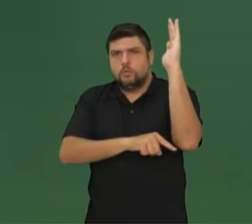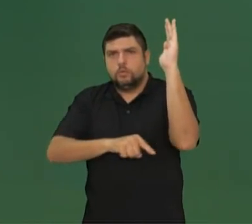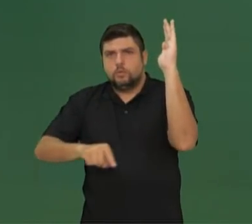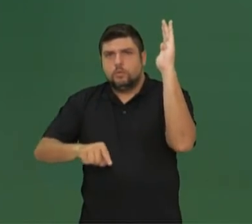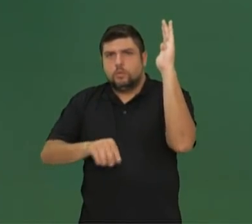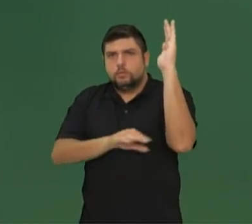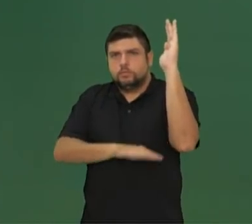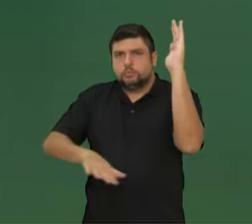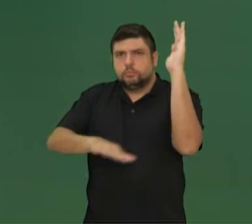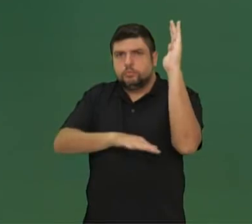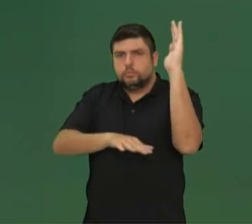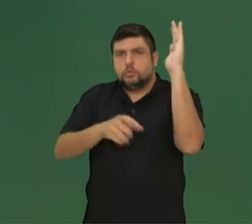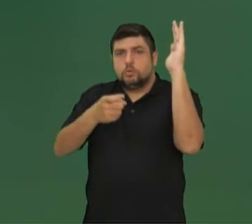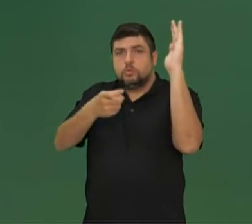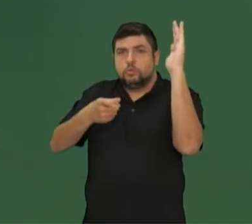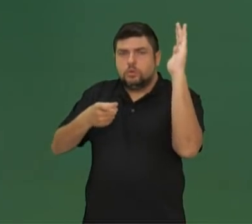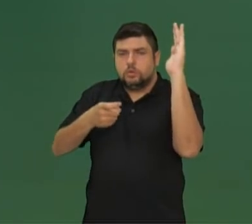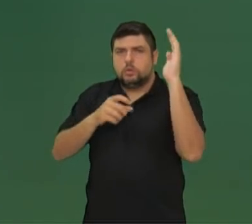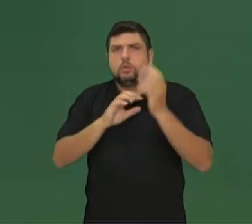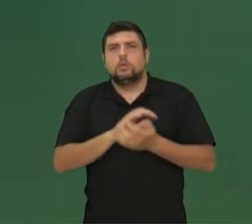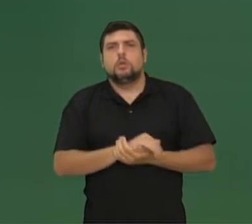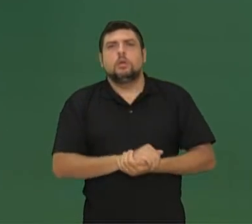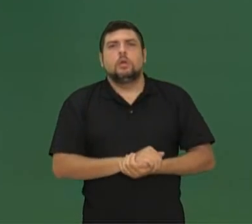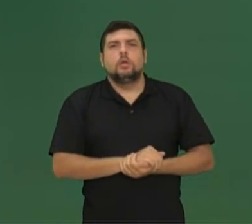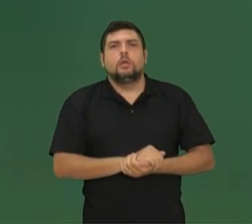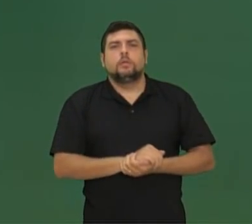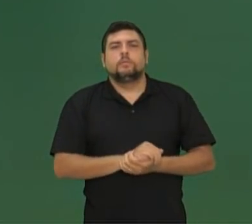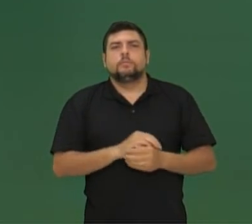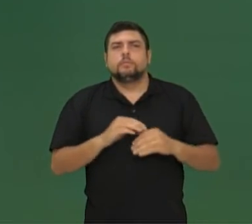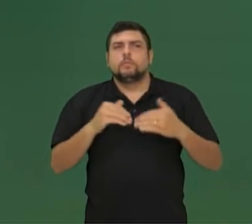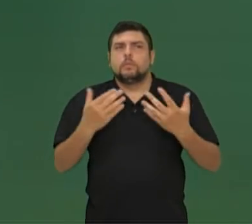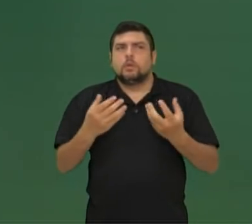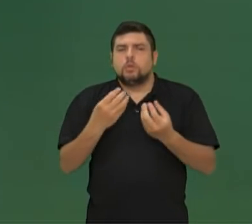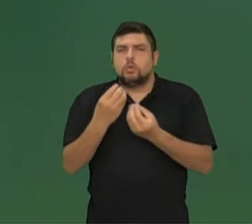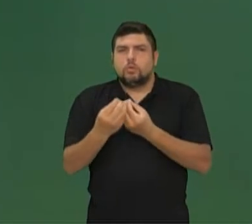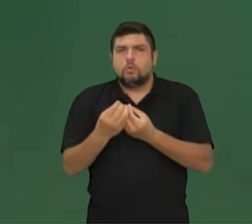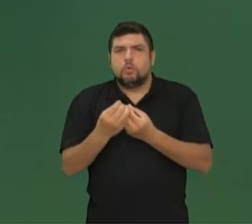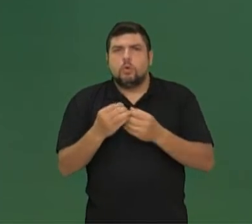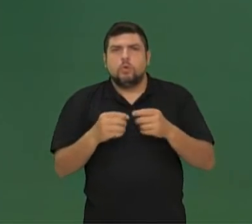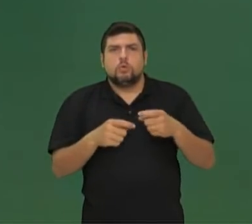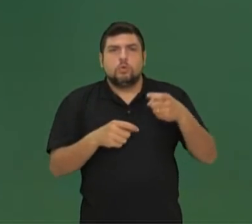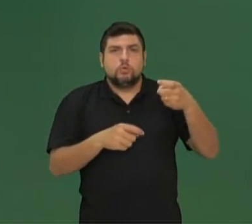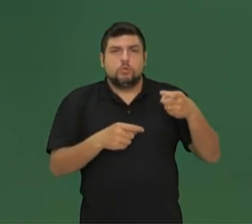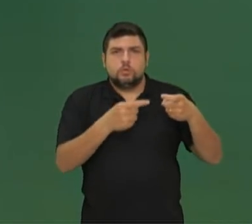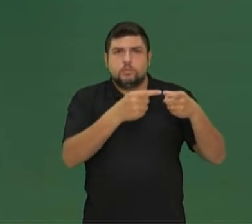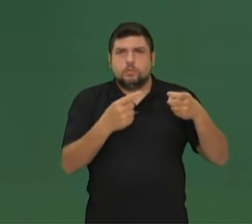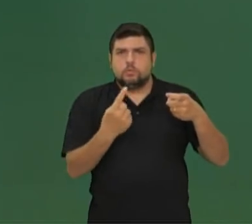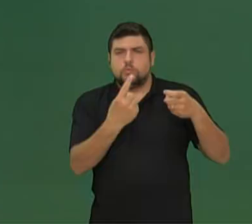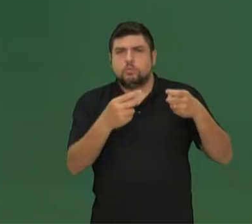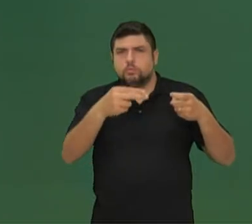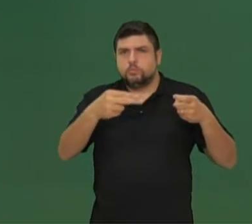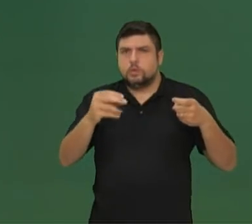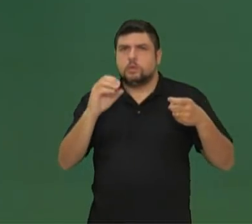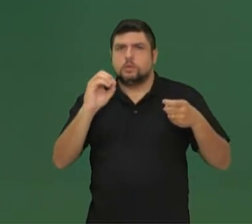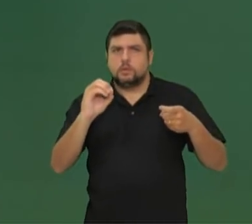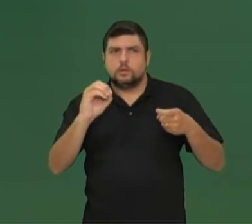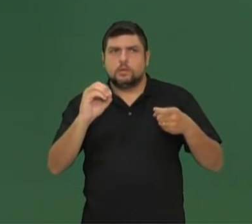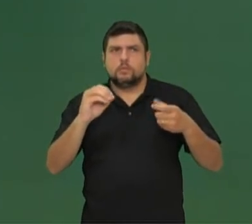tenho aqui o y igual a x menos 1. Como o y é zero, x menos 1 igual a